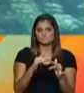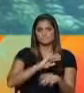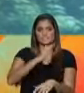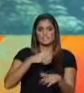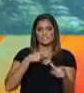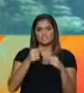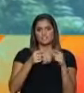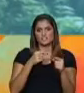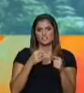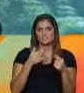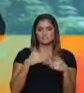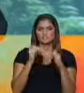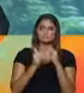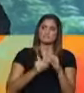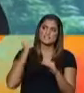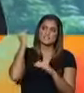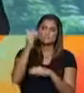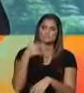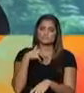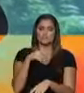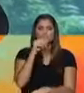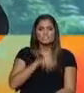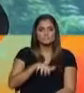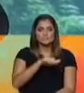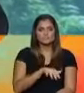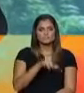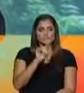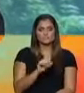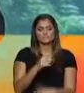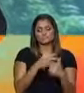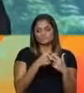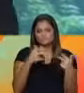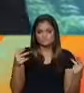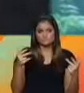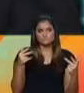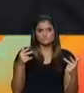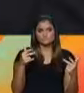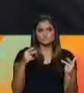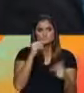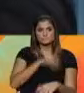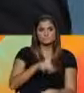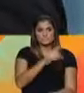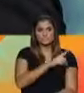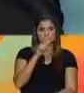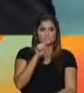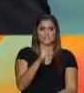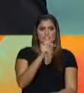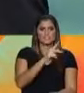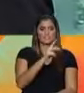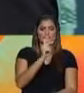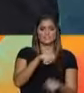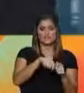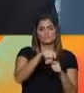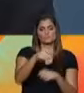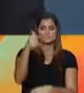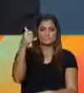da Estrela, mas é um território mais alto de Portugal. Mas é um território extremamente vasto, é um território com 6.300 km². Estamos a falar